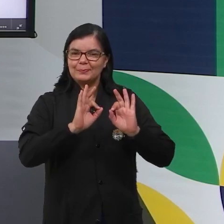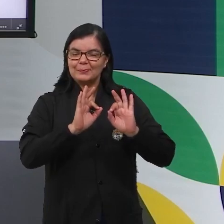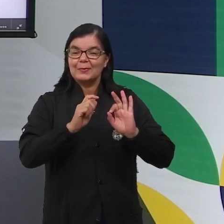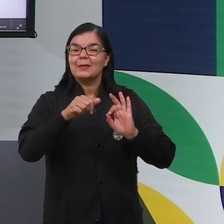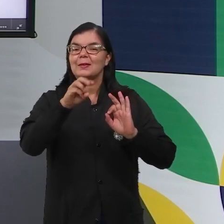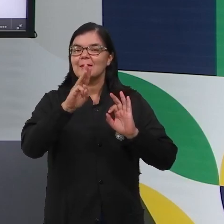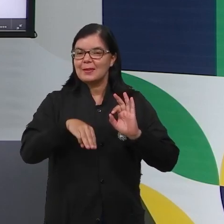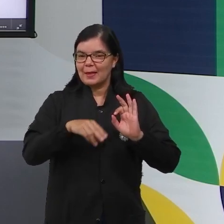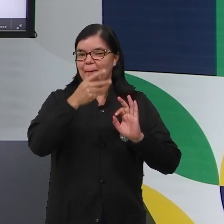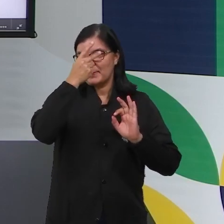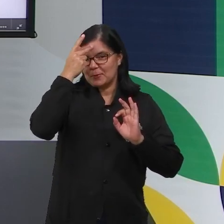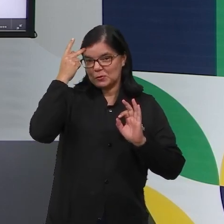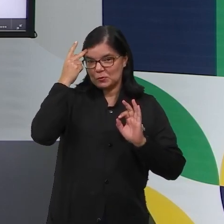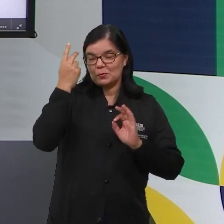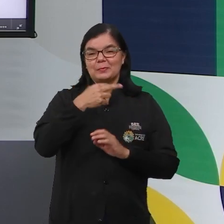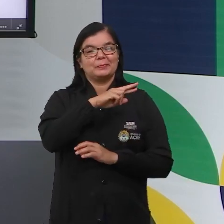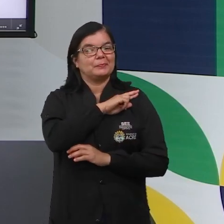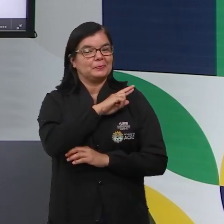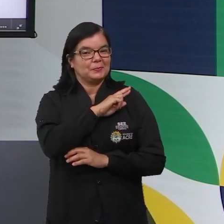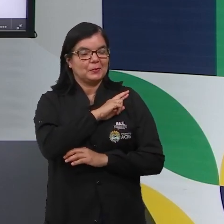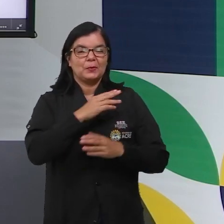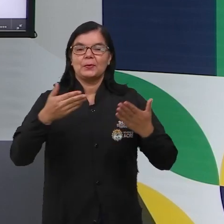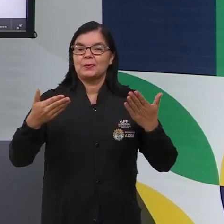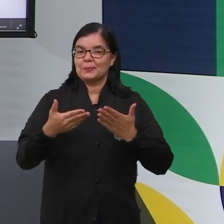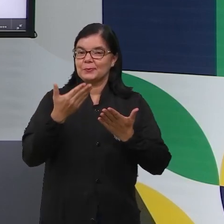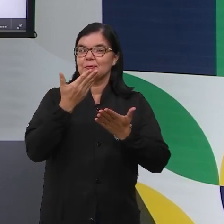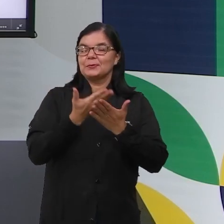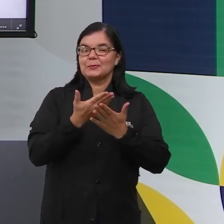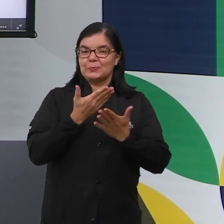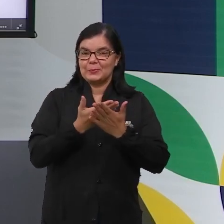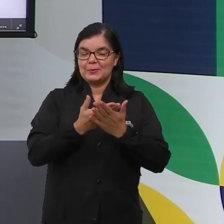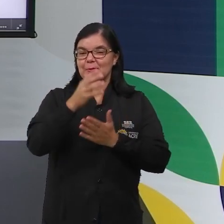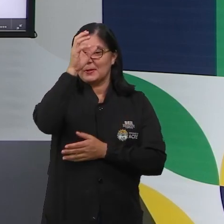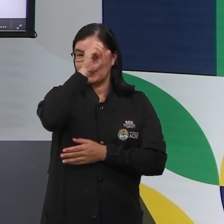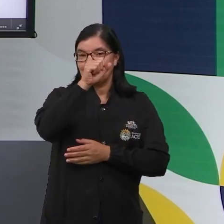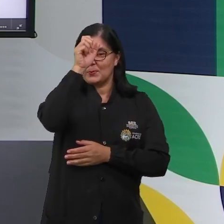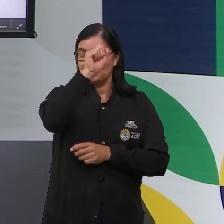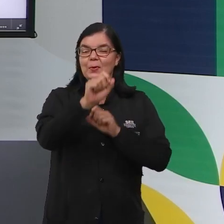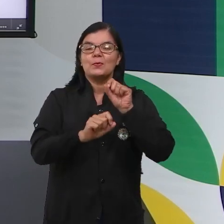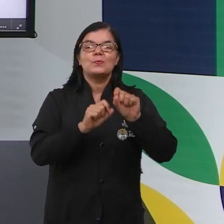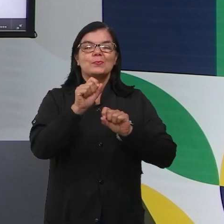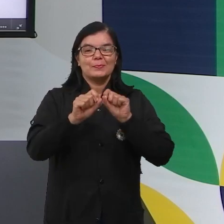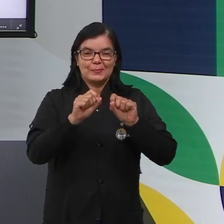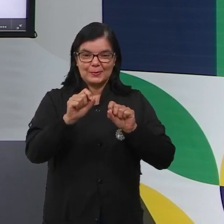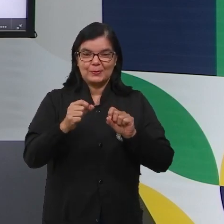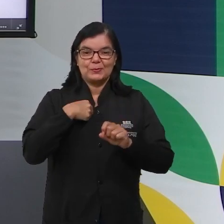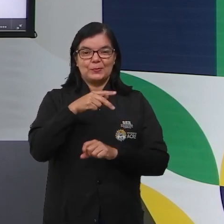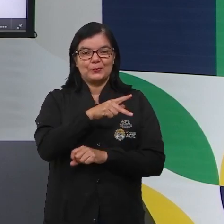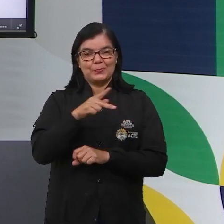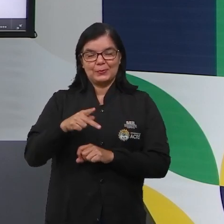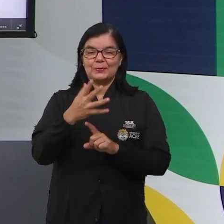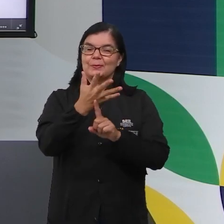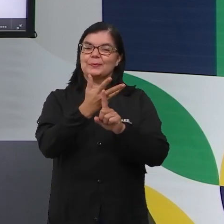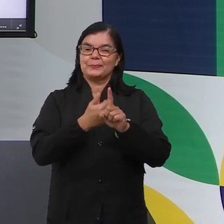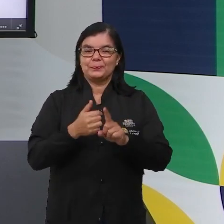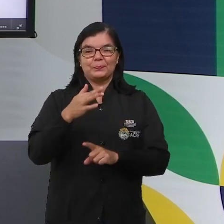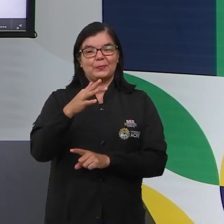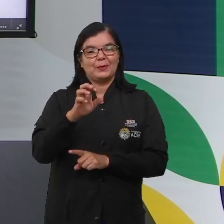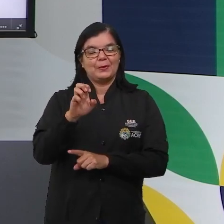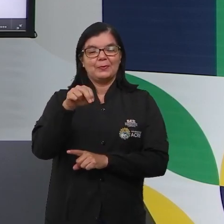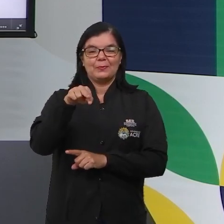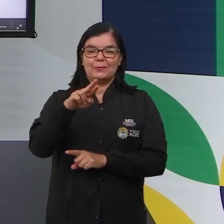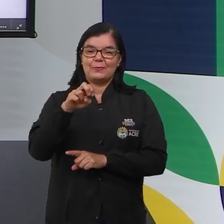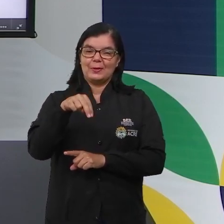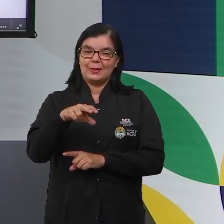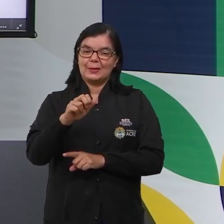é que organiza tudo? Hoje na nossa aula você vai aprender um pouco sobre isso. Eu sou a professora de arte, Fernanda Gomes, e